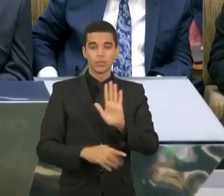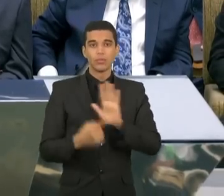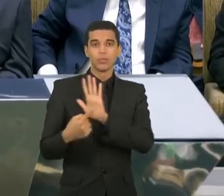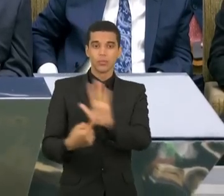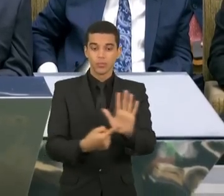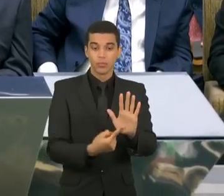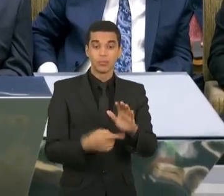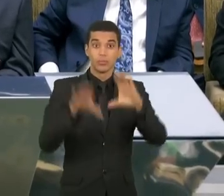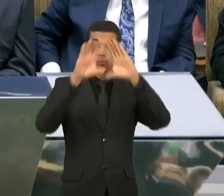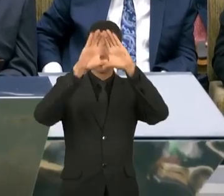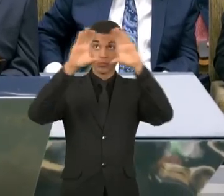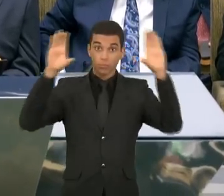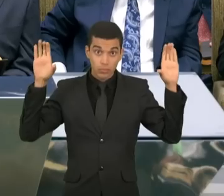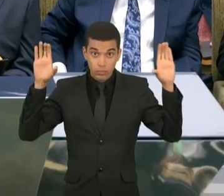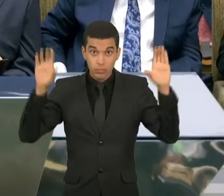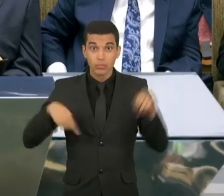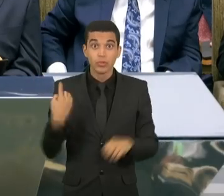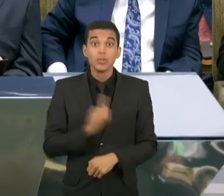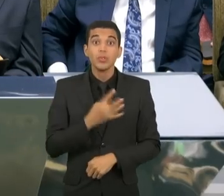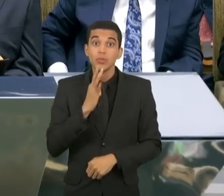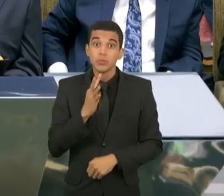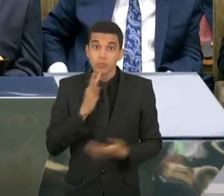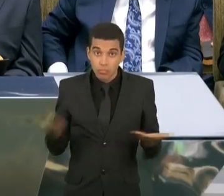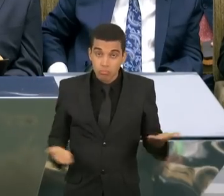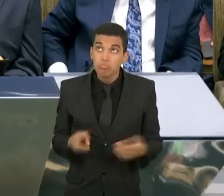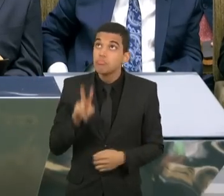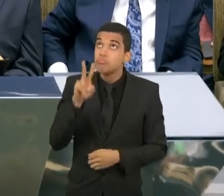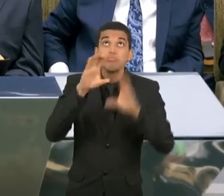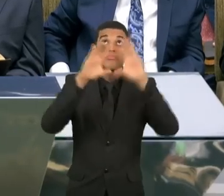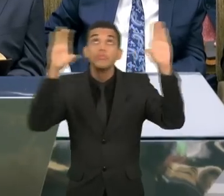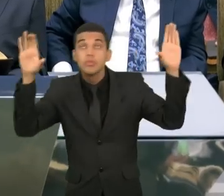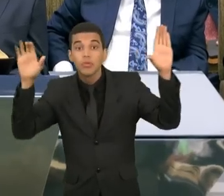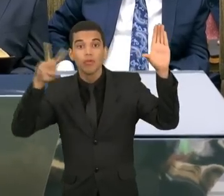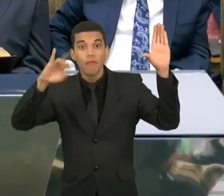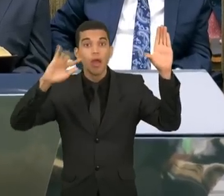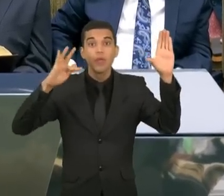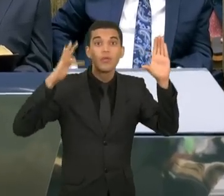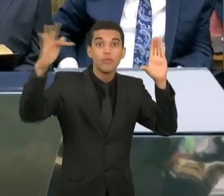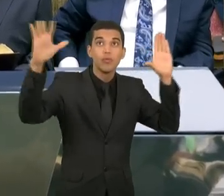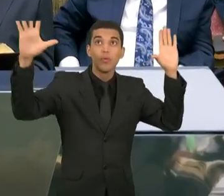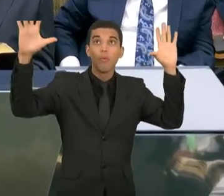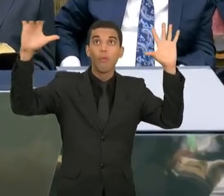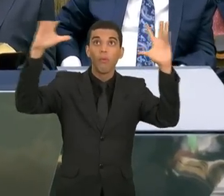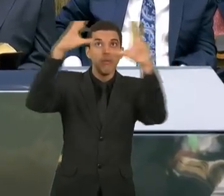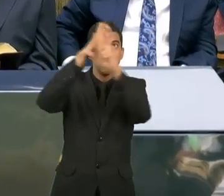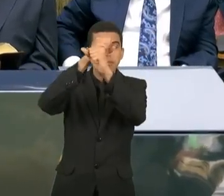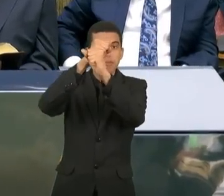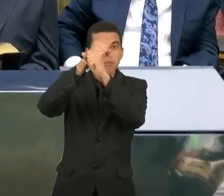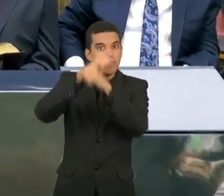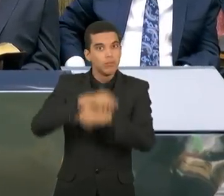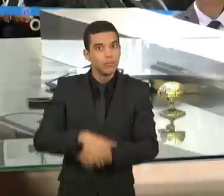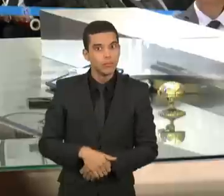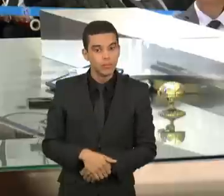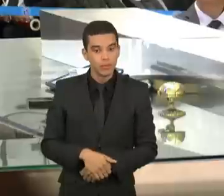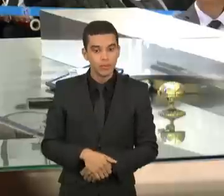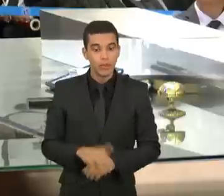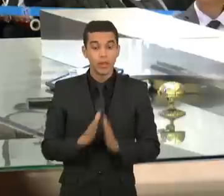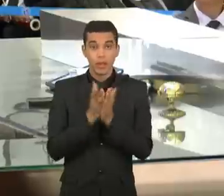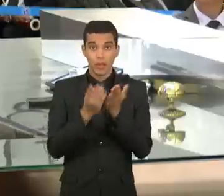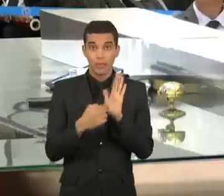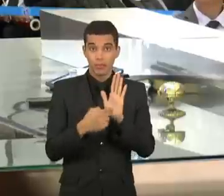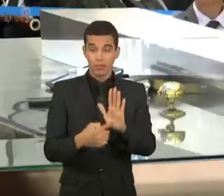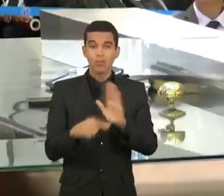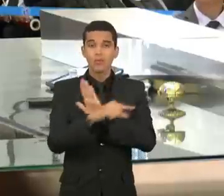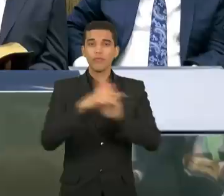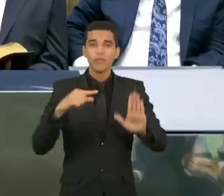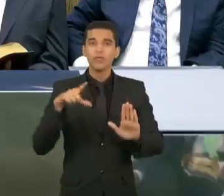que os céus que agora conhecemos se desfarão. Aí tem um versículo lá que diz que a vida veio da água. Está lembrado